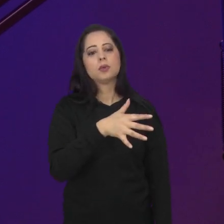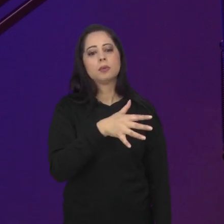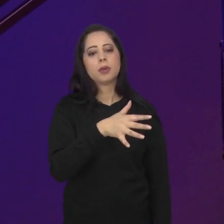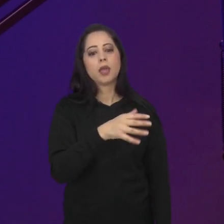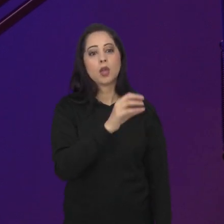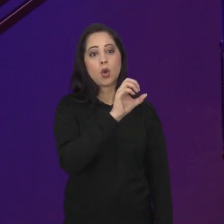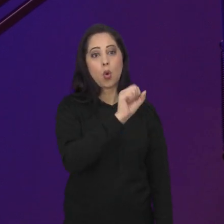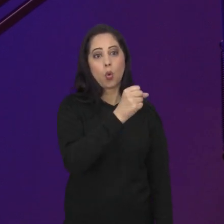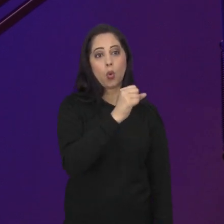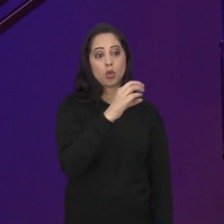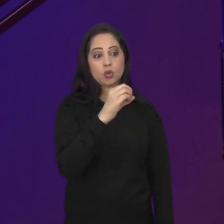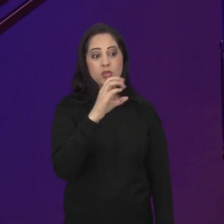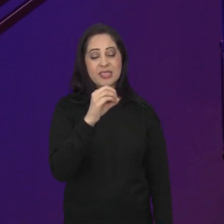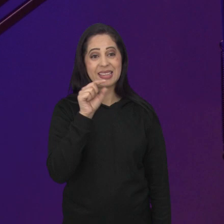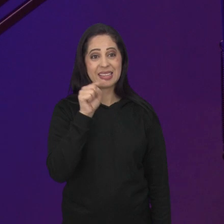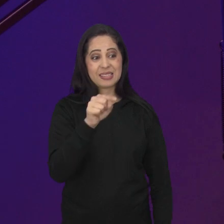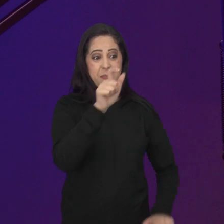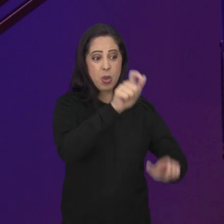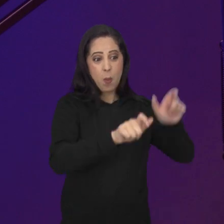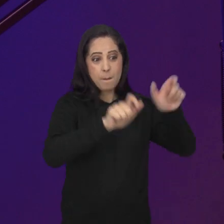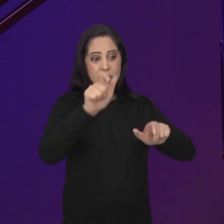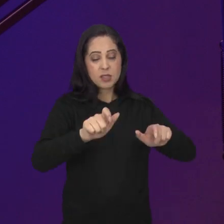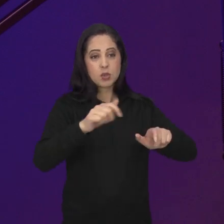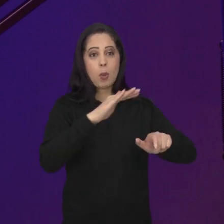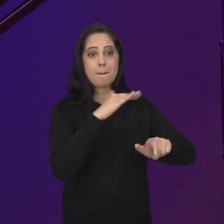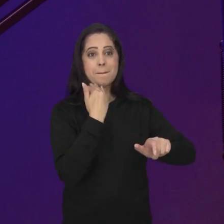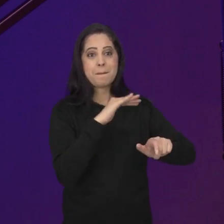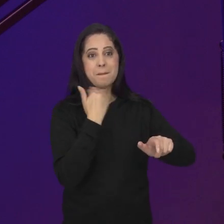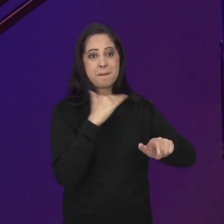aproximadamente acontecem 800 mil mortes